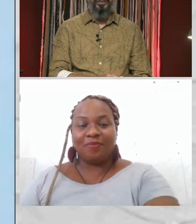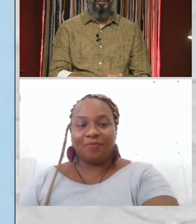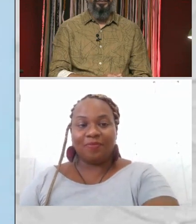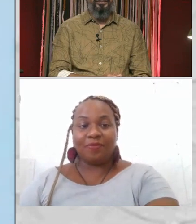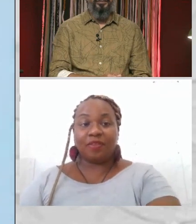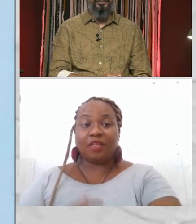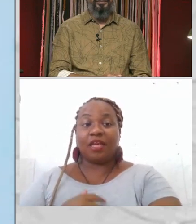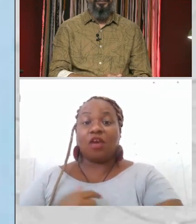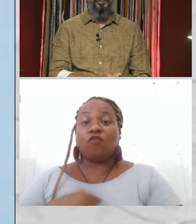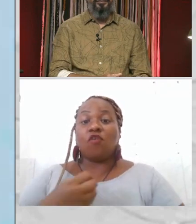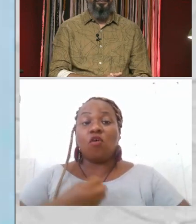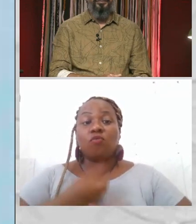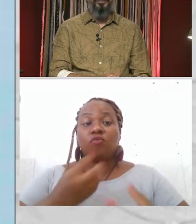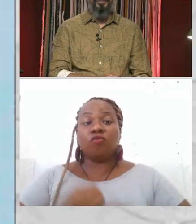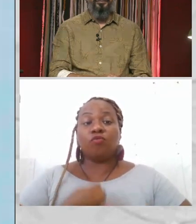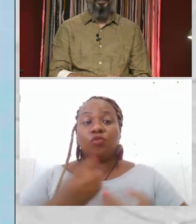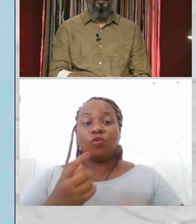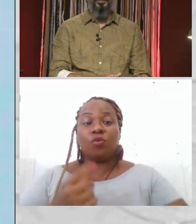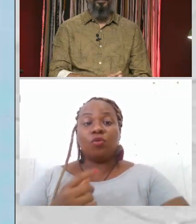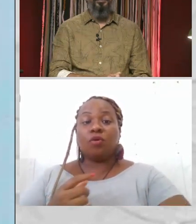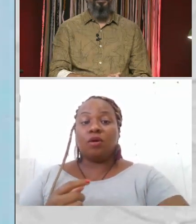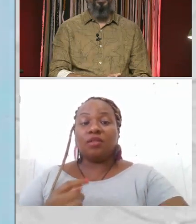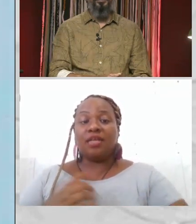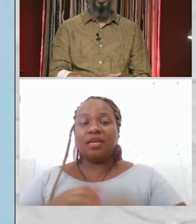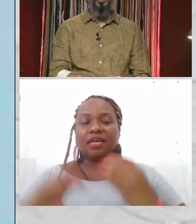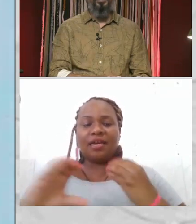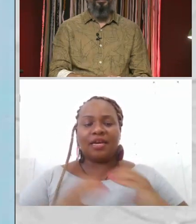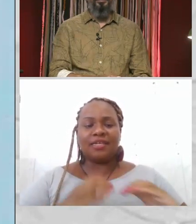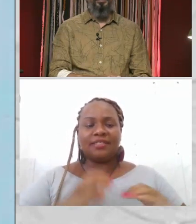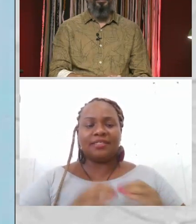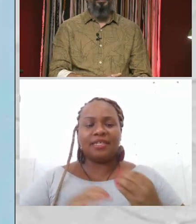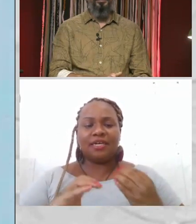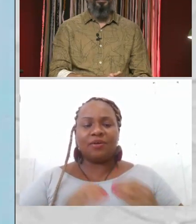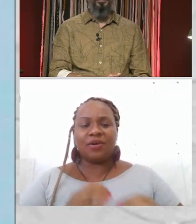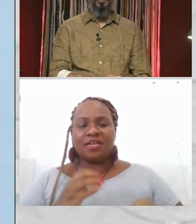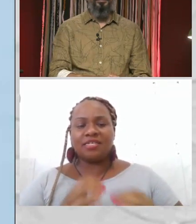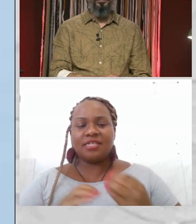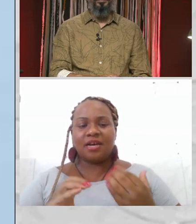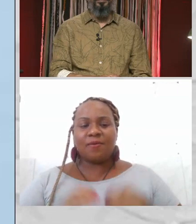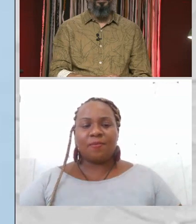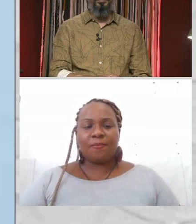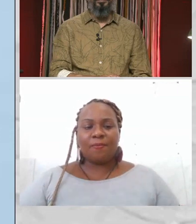letra de uma das canções de Preta Brasileira.